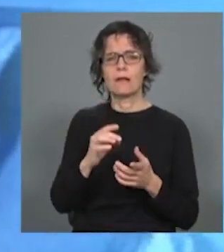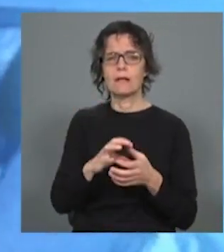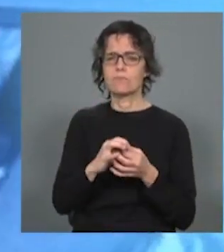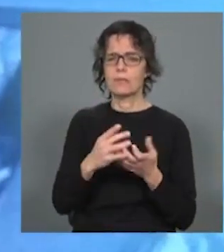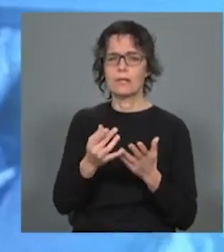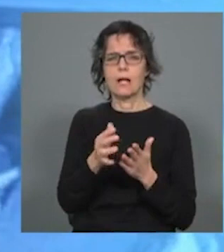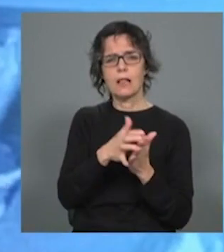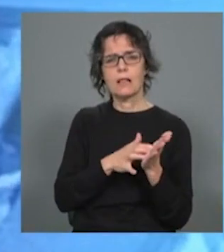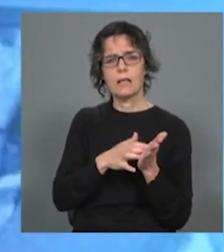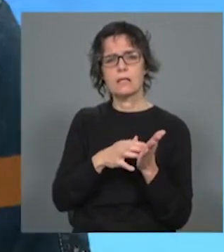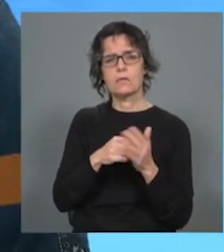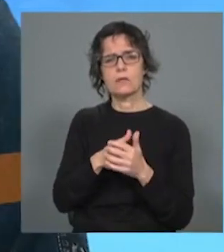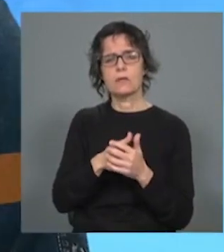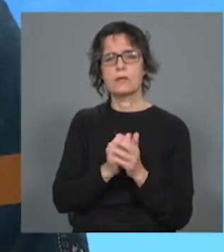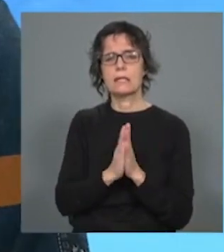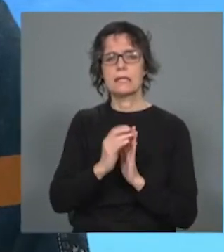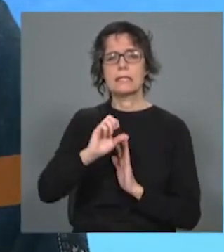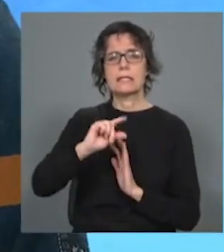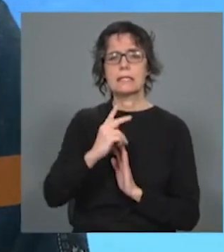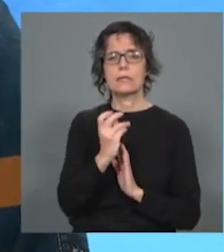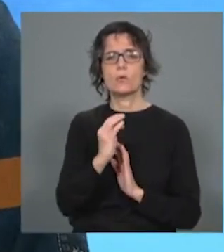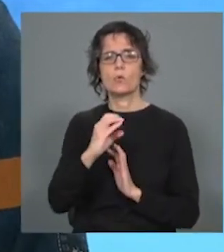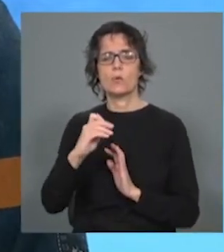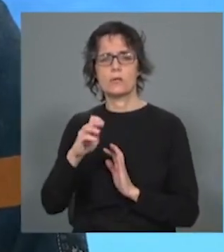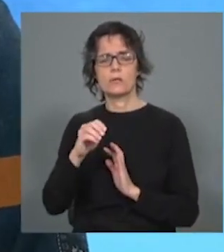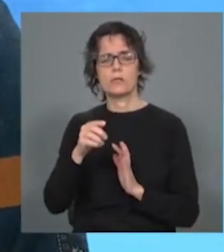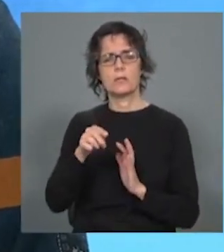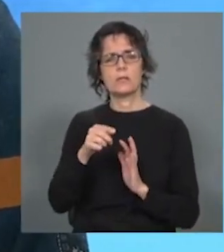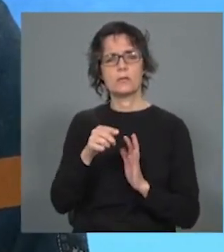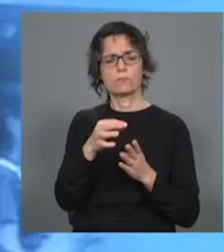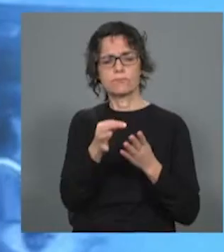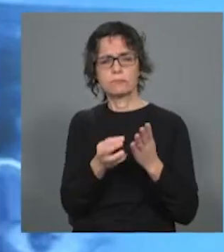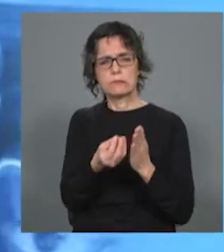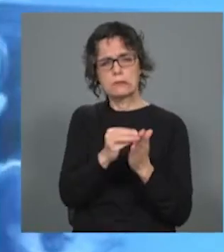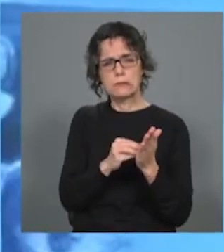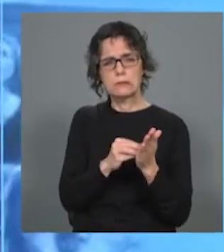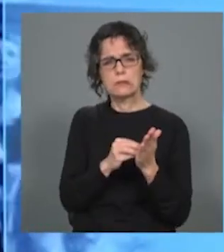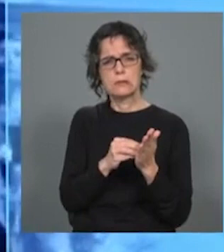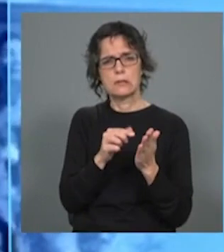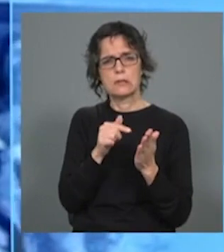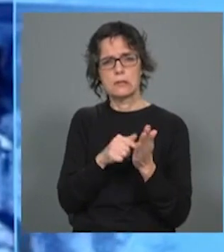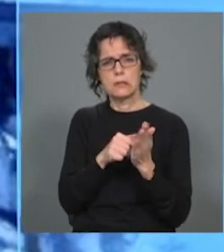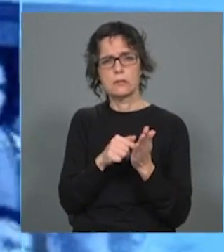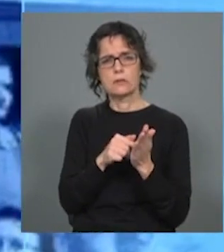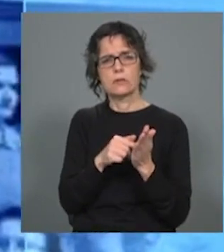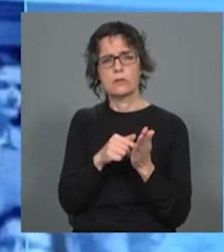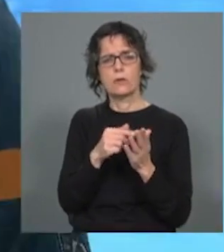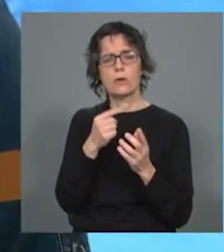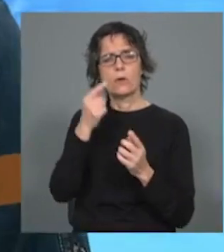depois se vertem nos que são proclamados em cada domingo, que ideias